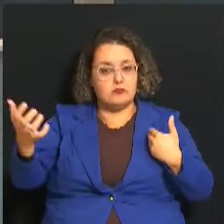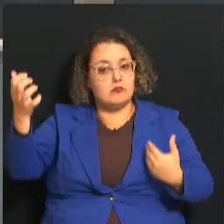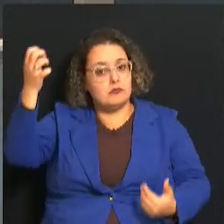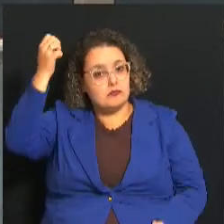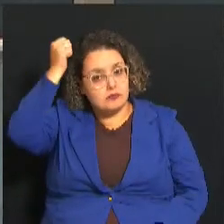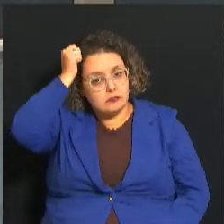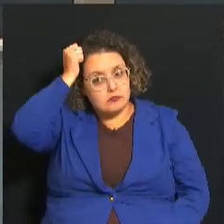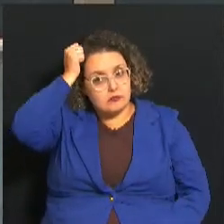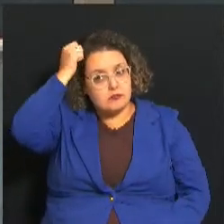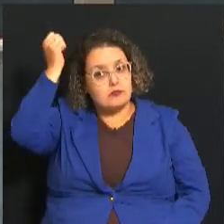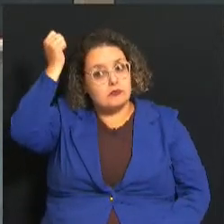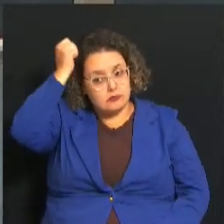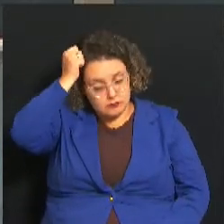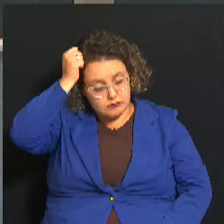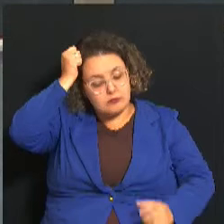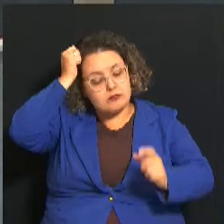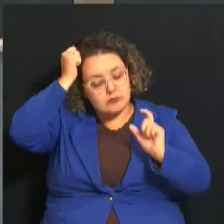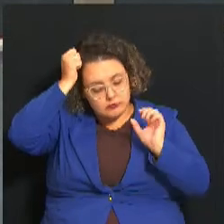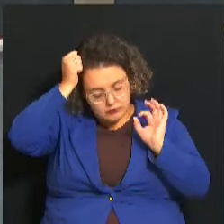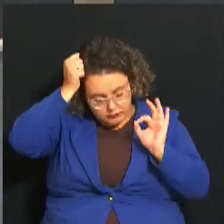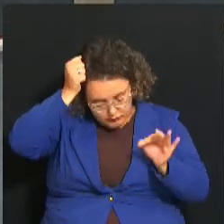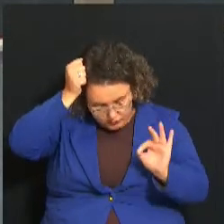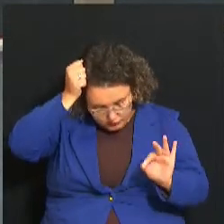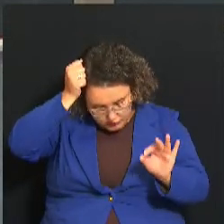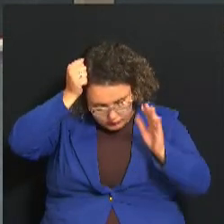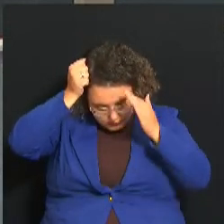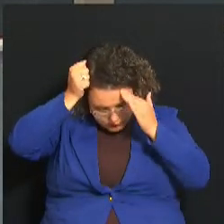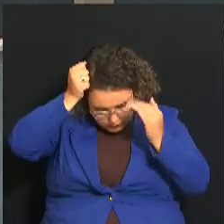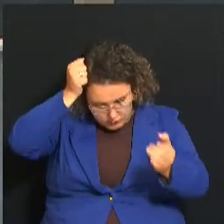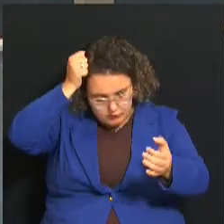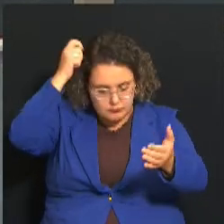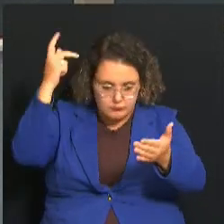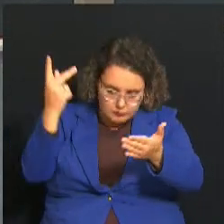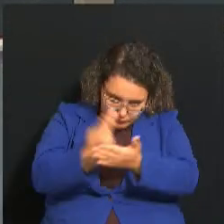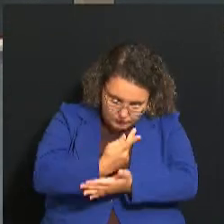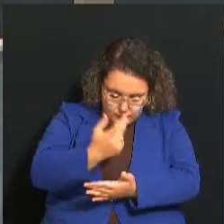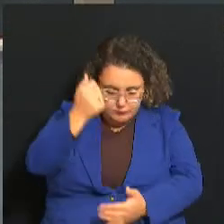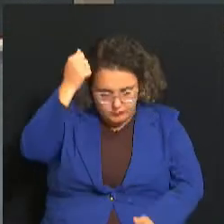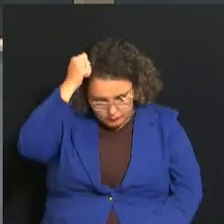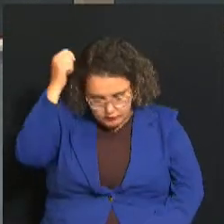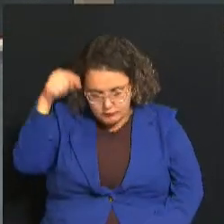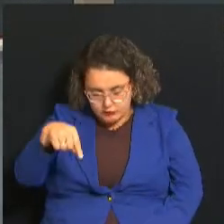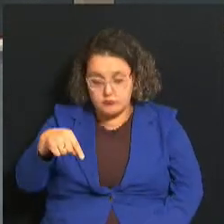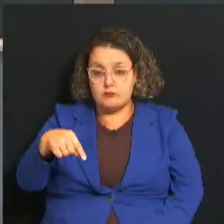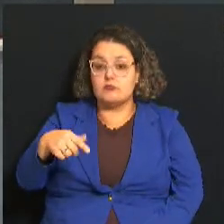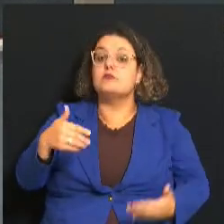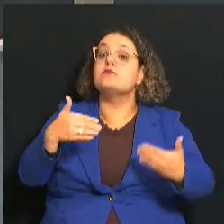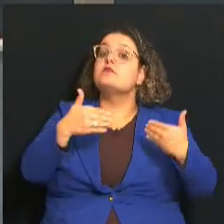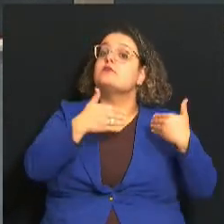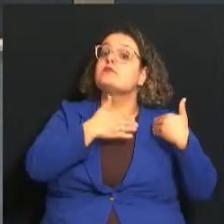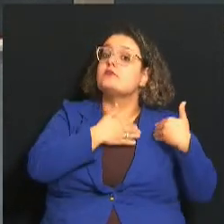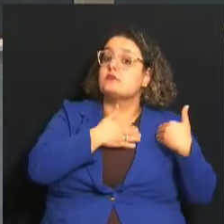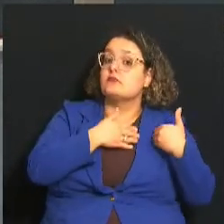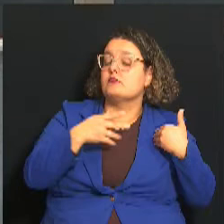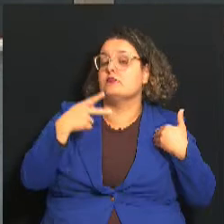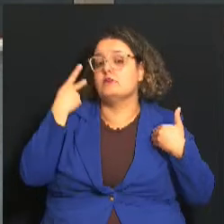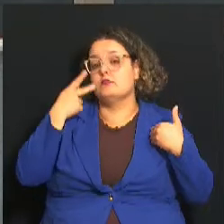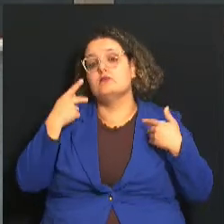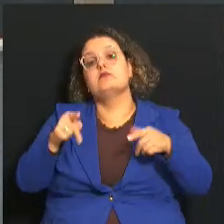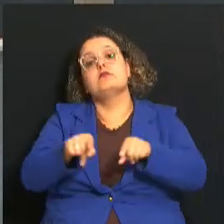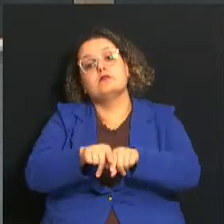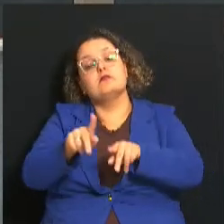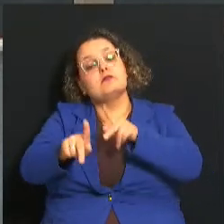faz consciente de que está fazendo errado. A responsabilidade disso é tanto dos vereadores quanto da população.